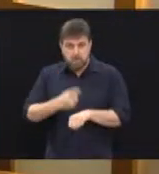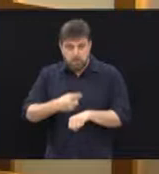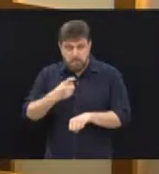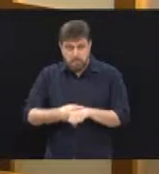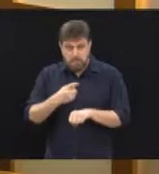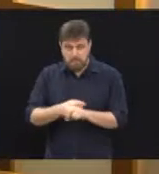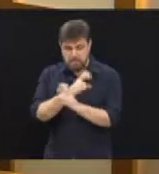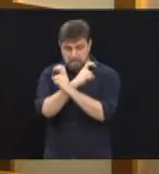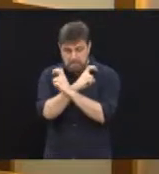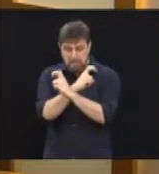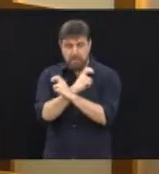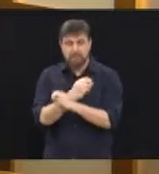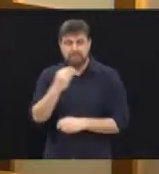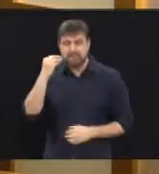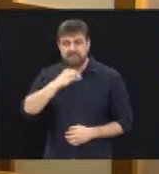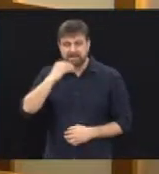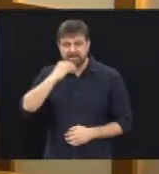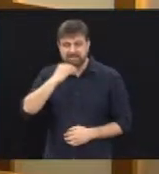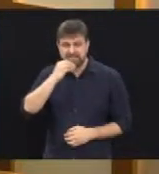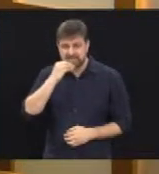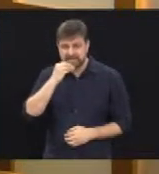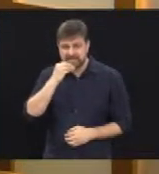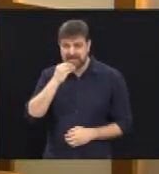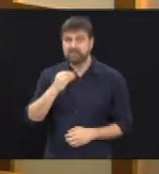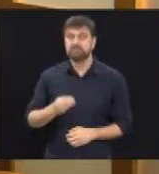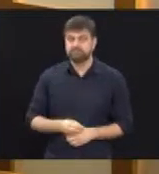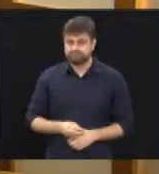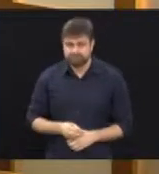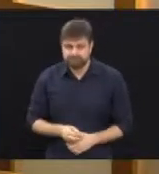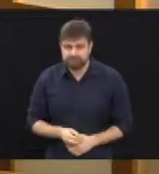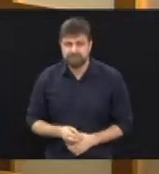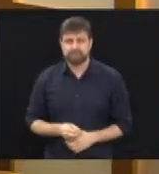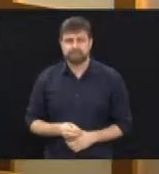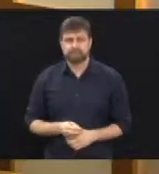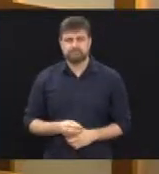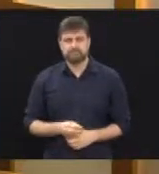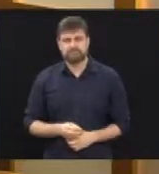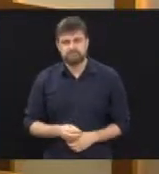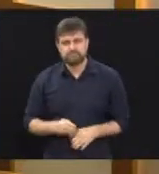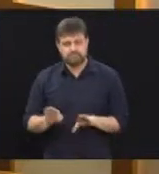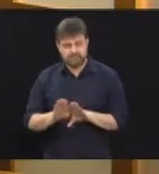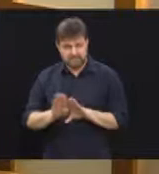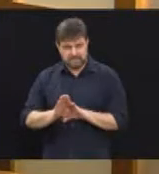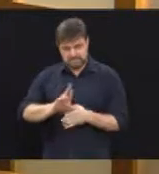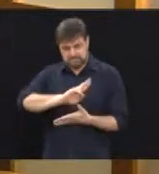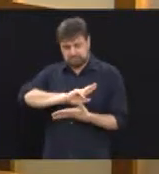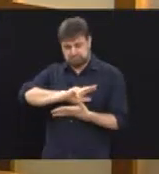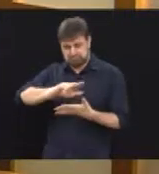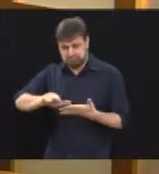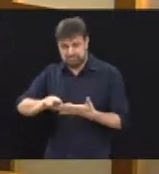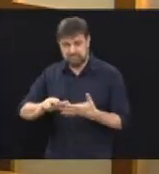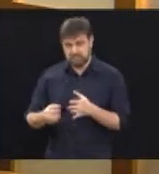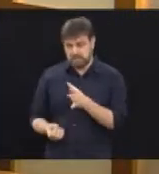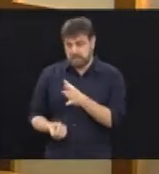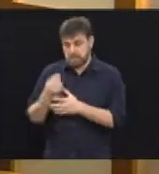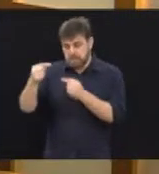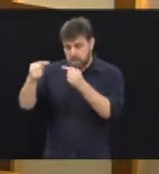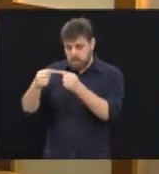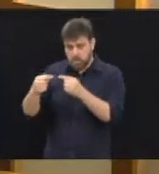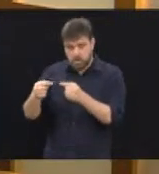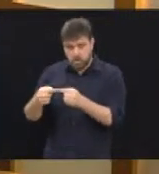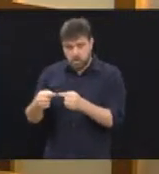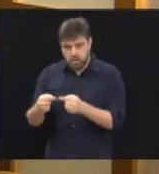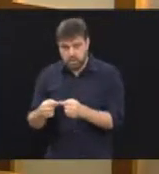óssea, levando, por exemplo, a uma osteoporose. Ela tem algumas alterações relacionadas à